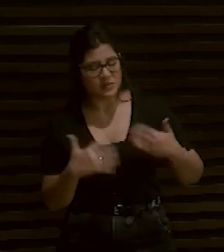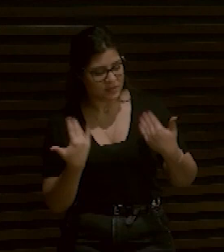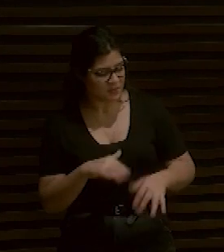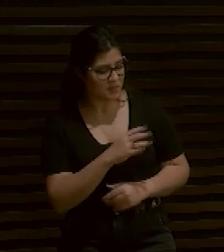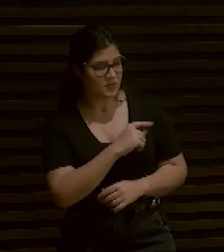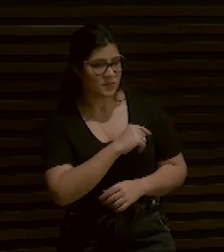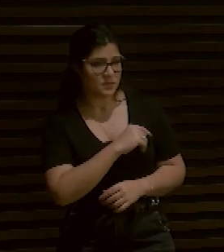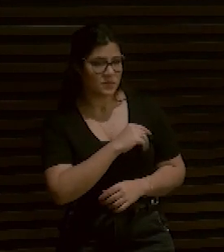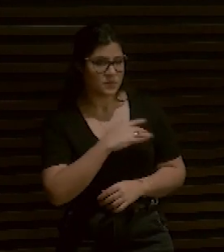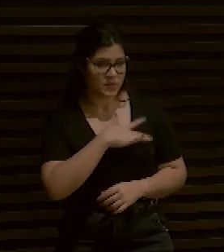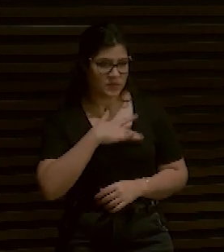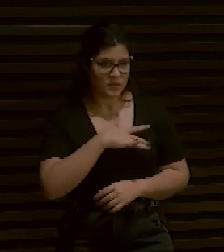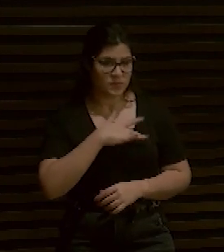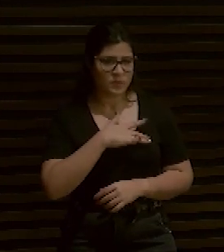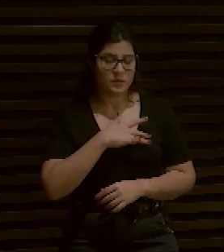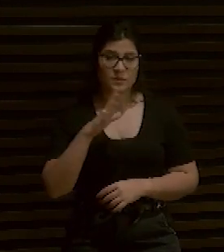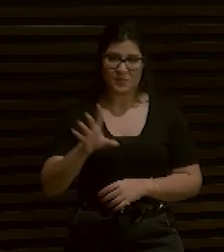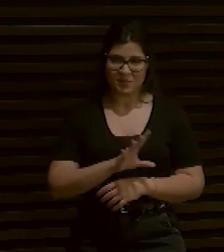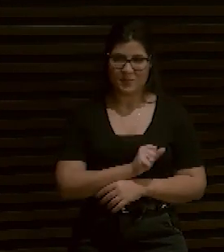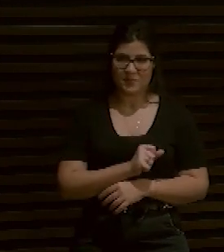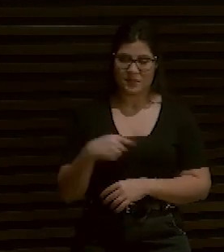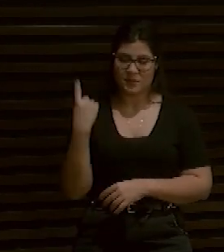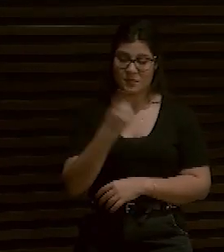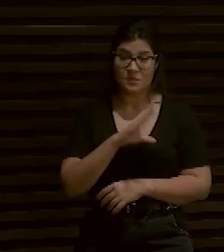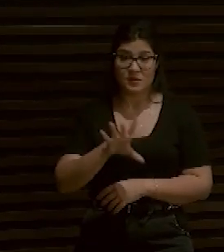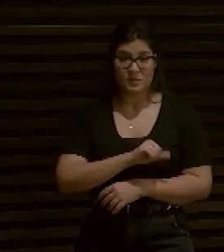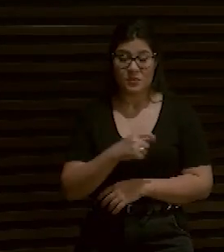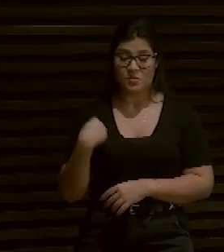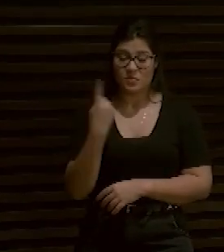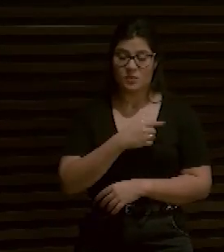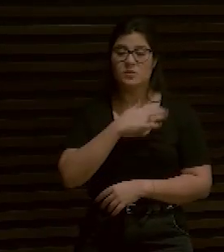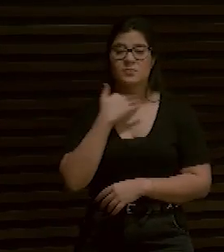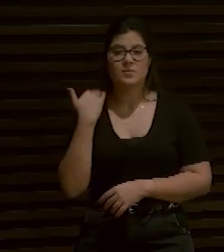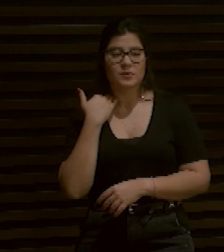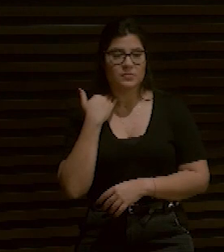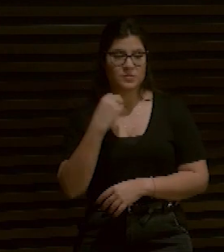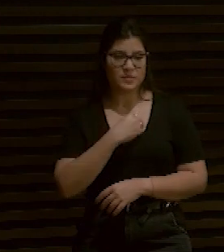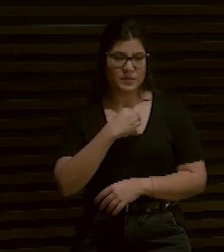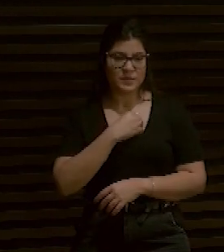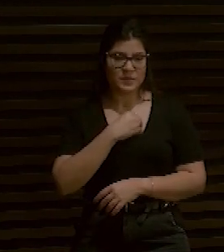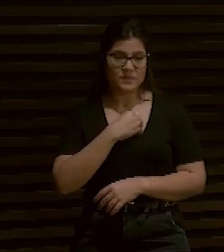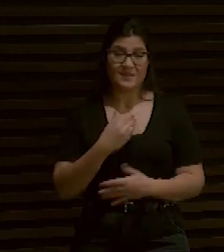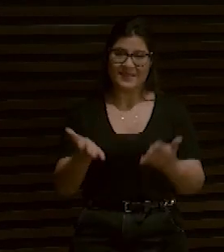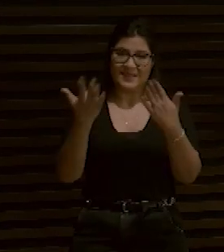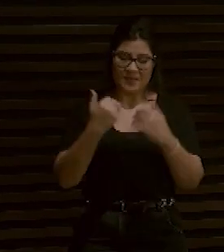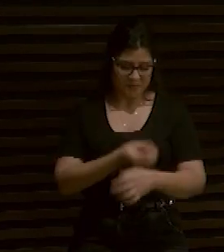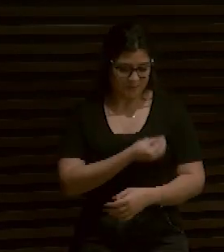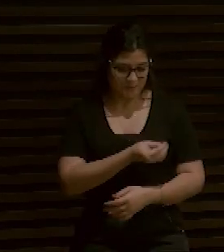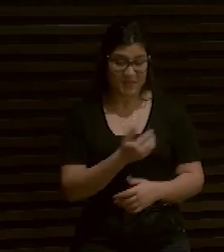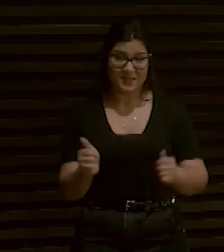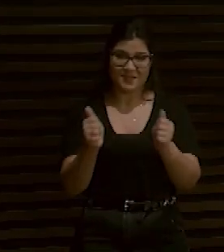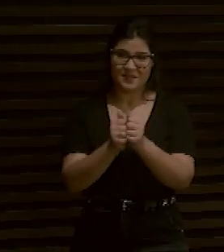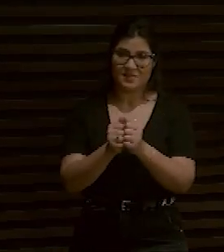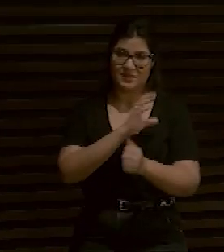grande amor com que nos amou, e estando nós mortos em nossos delitos, nos deu vida